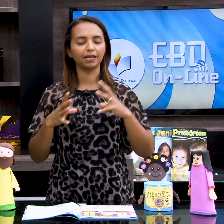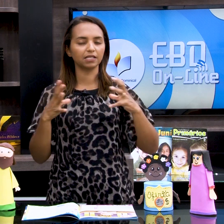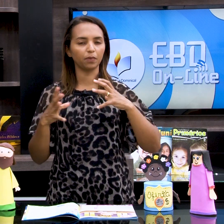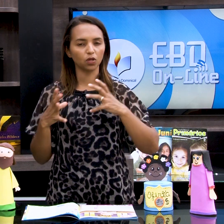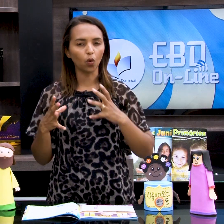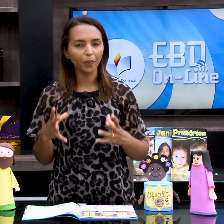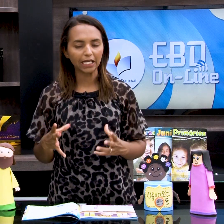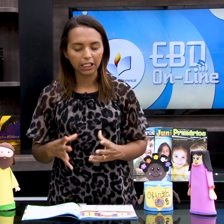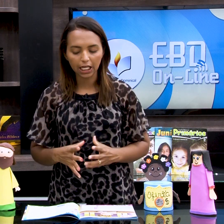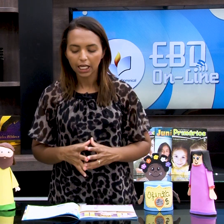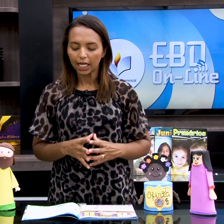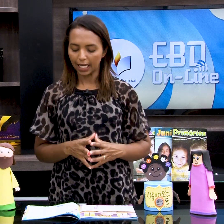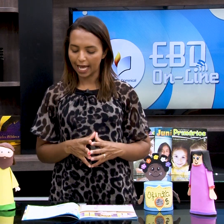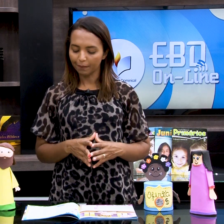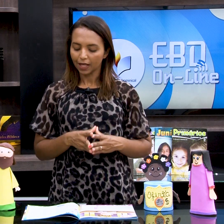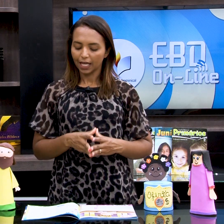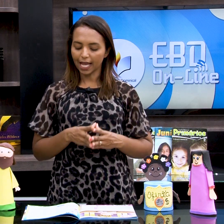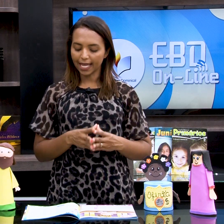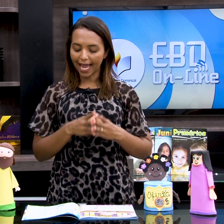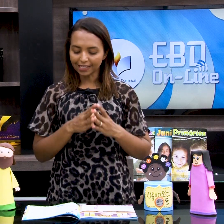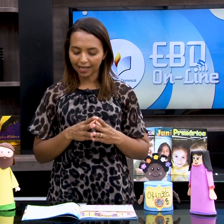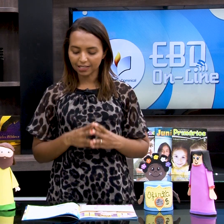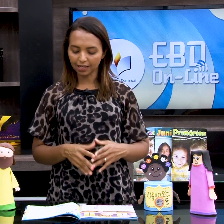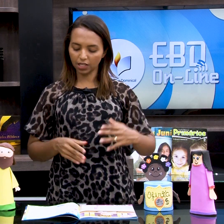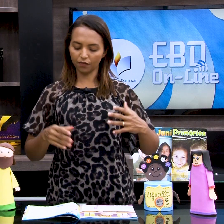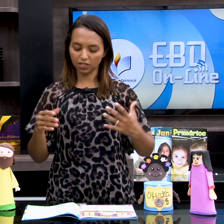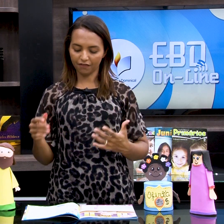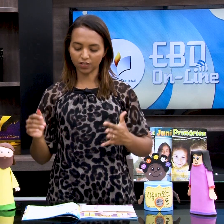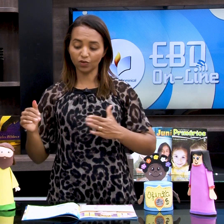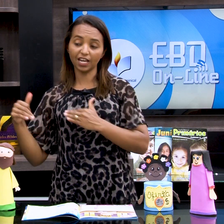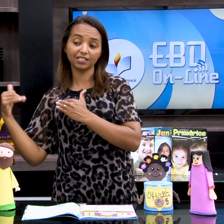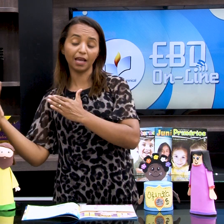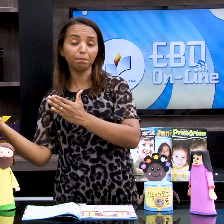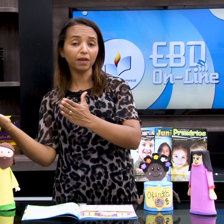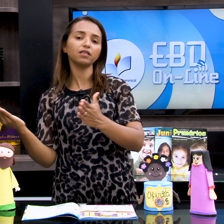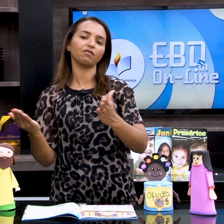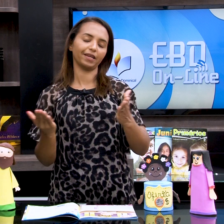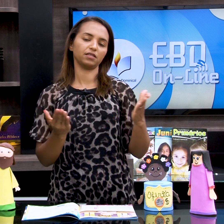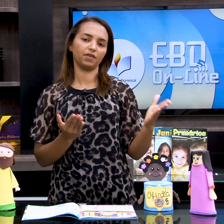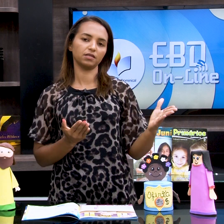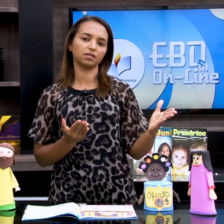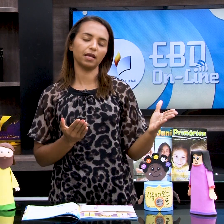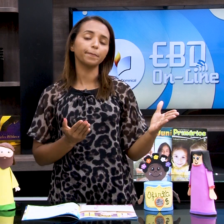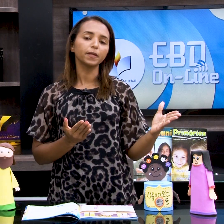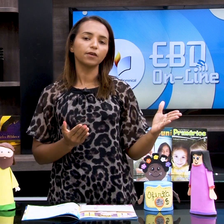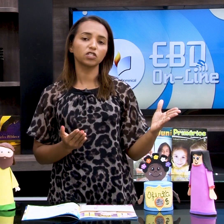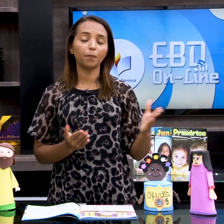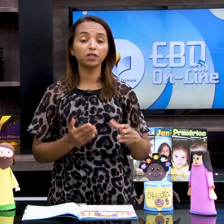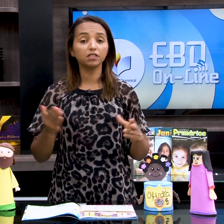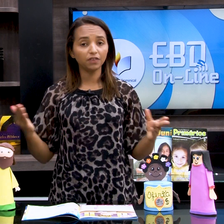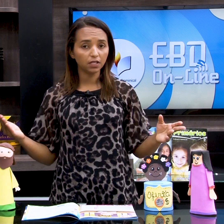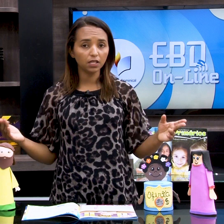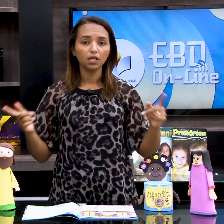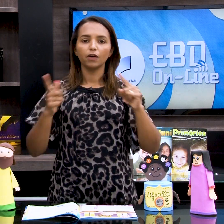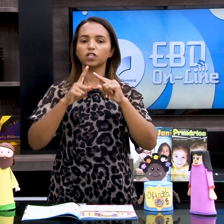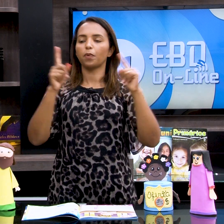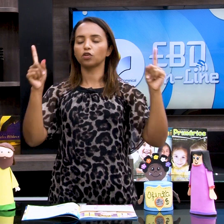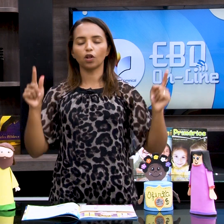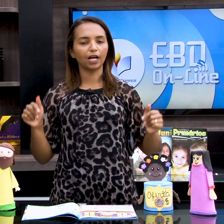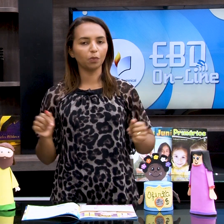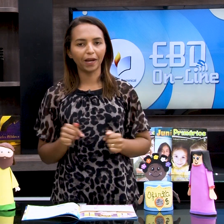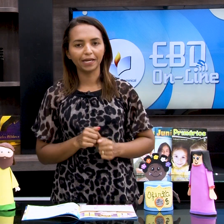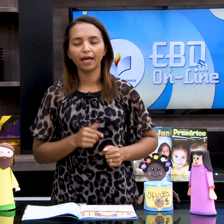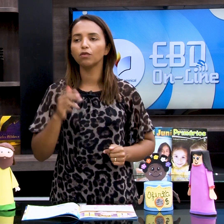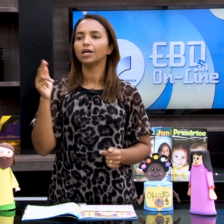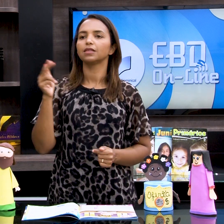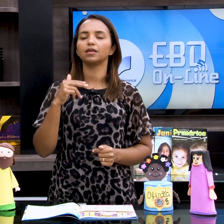né para que a criança possa compreender lá e aí é interessante que você faz com que eles repitam várias vezes né Você pode dividir você pode